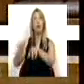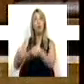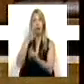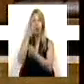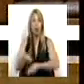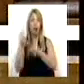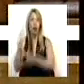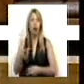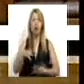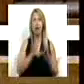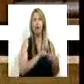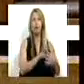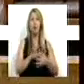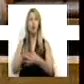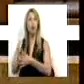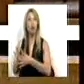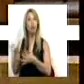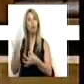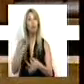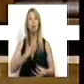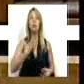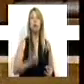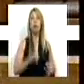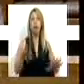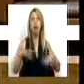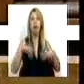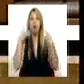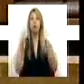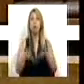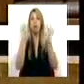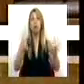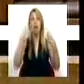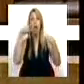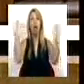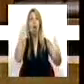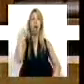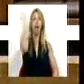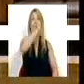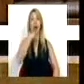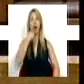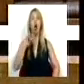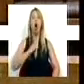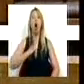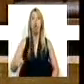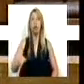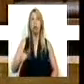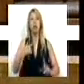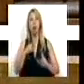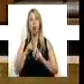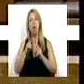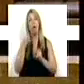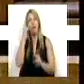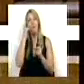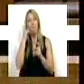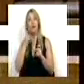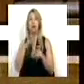CDS assume-se claramente como a fachada de ser uma coisa na oposição e outra quando estão